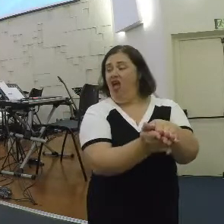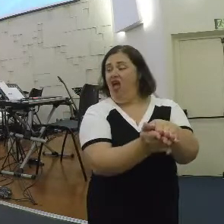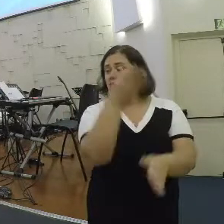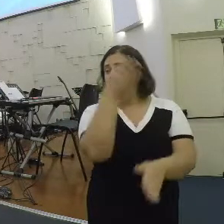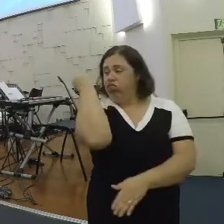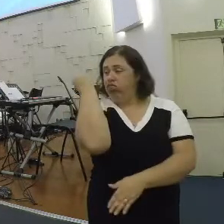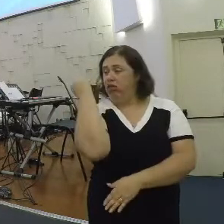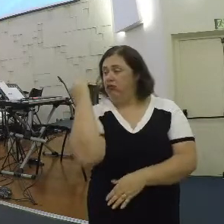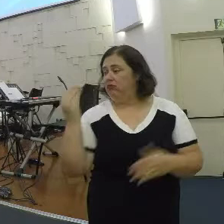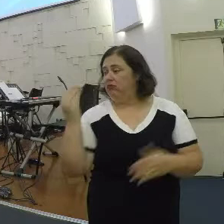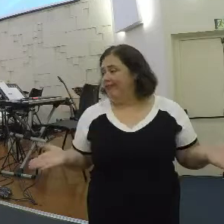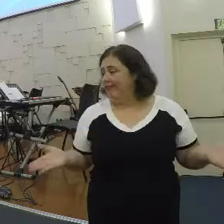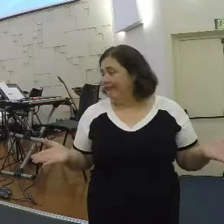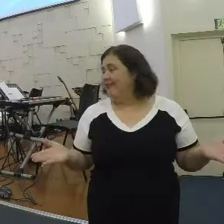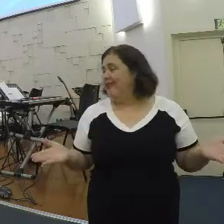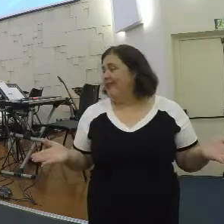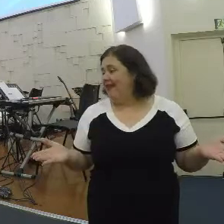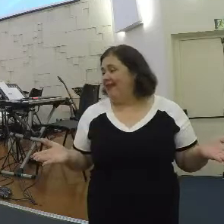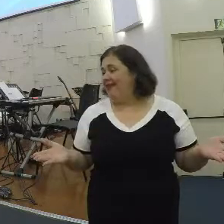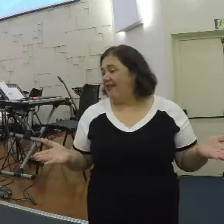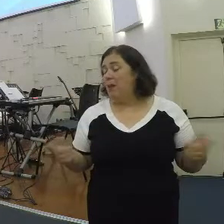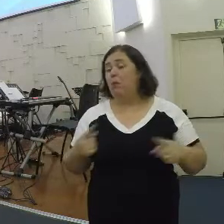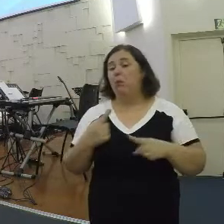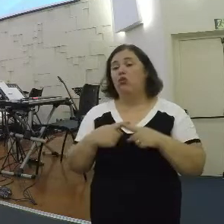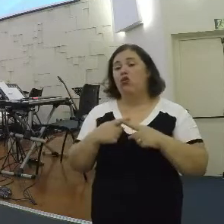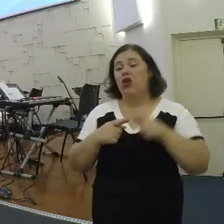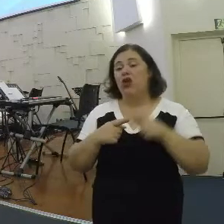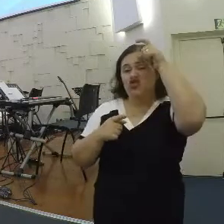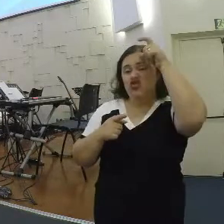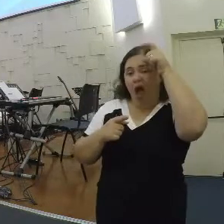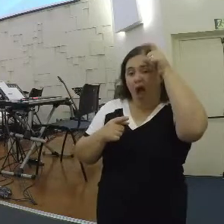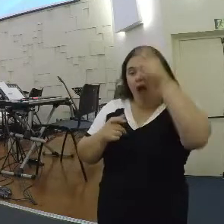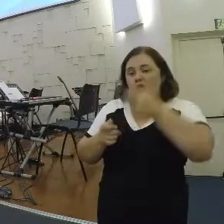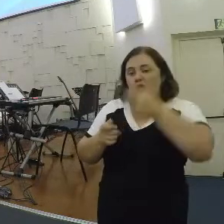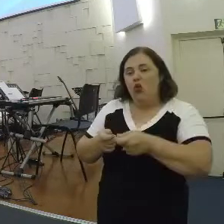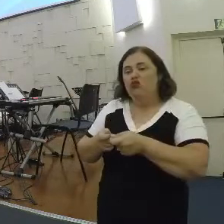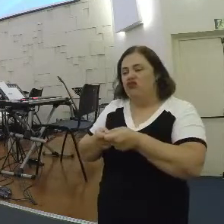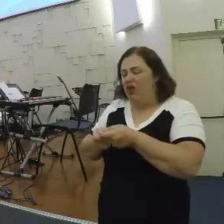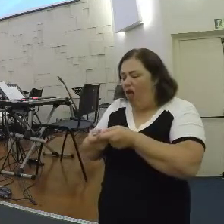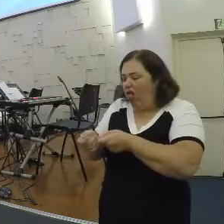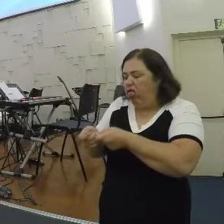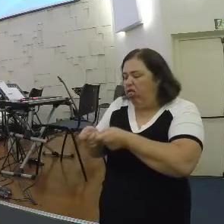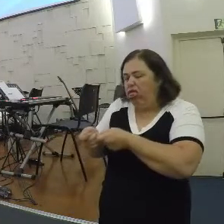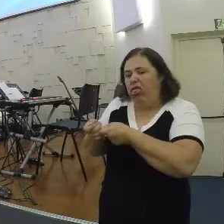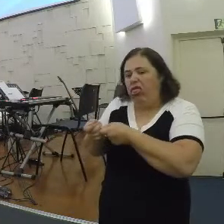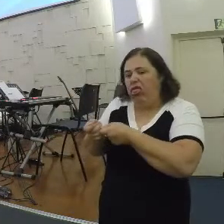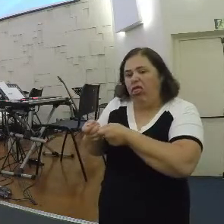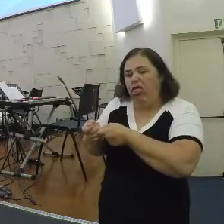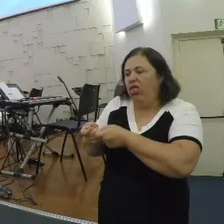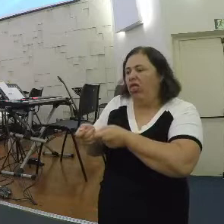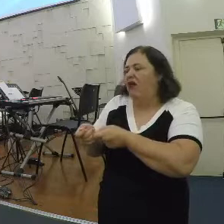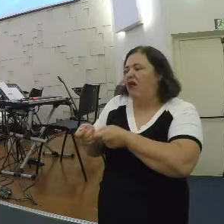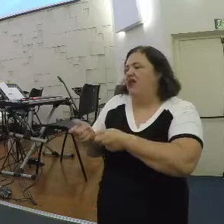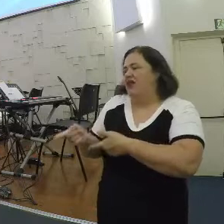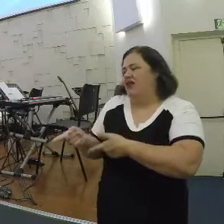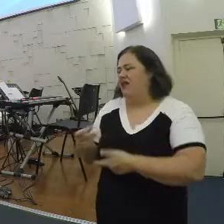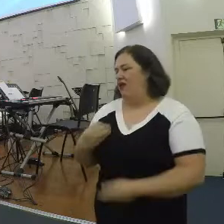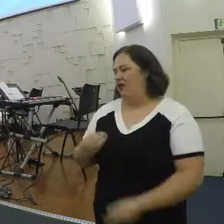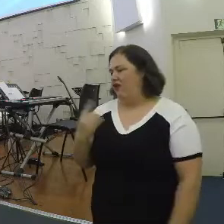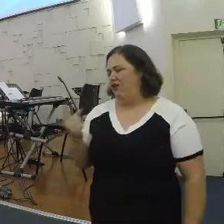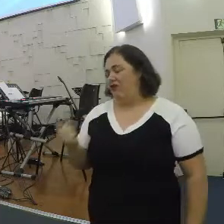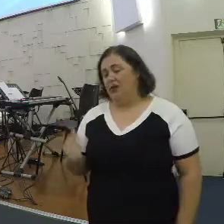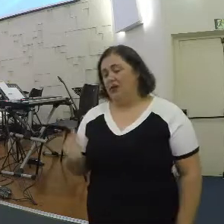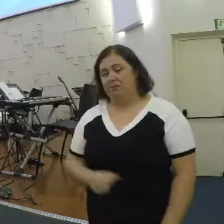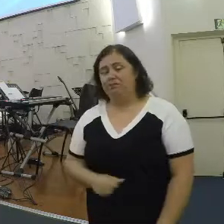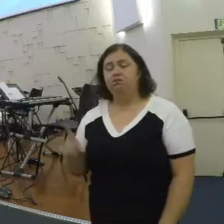praticante. O diabo continua controlando o seu coração. Um grande campo missionário que o Senhor